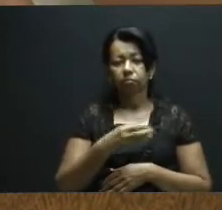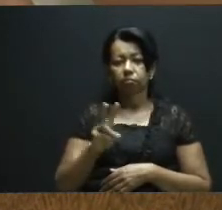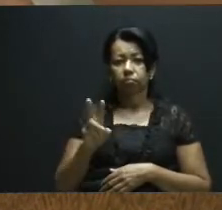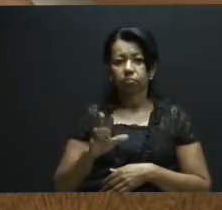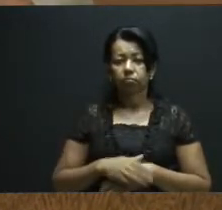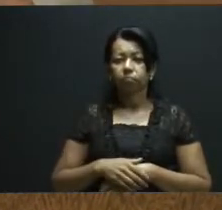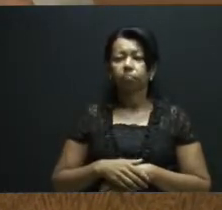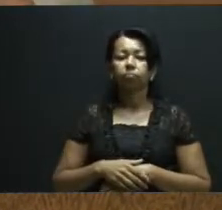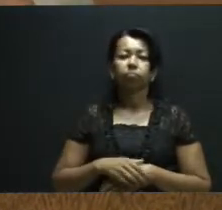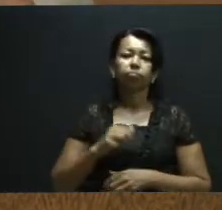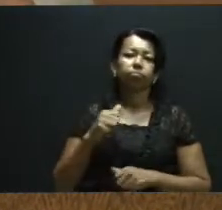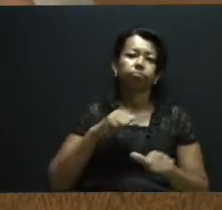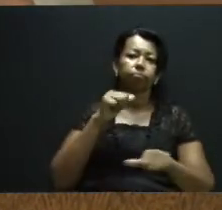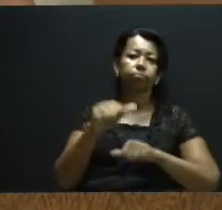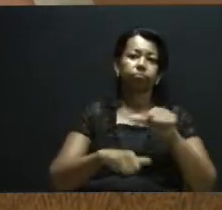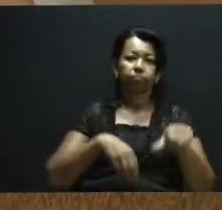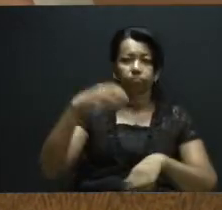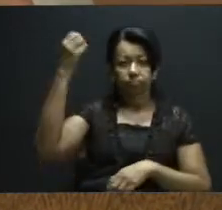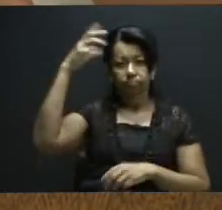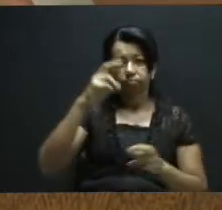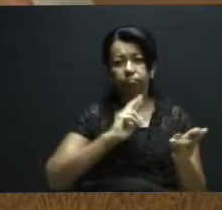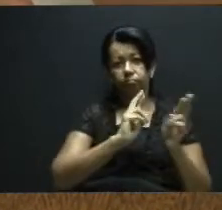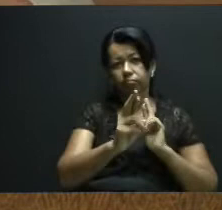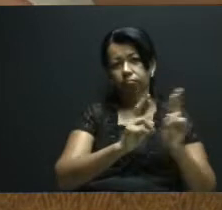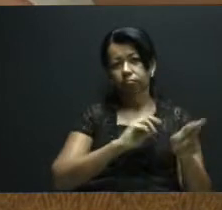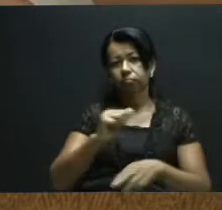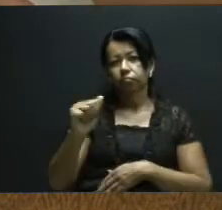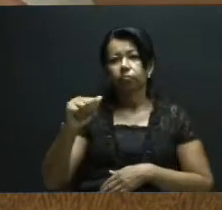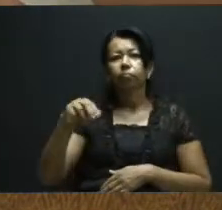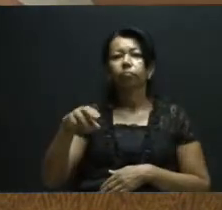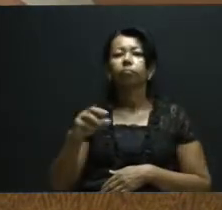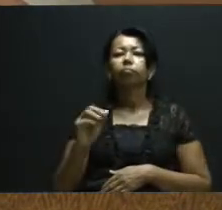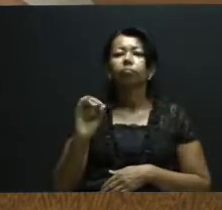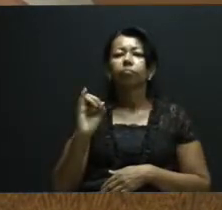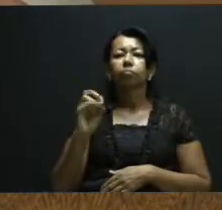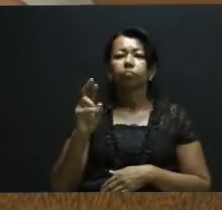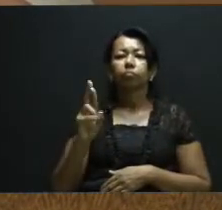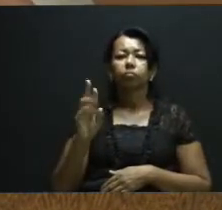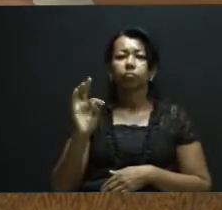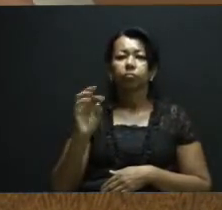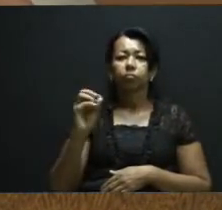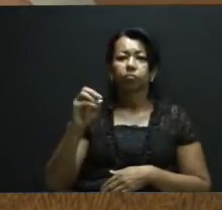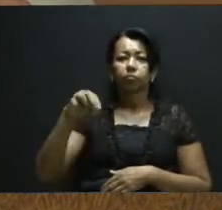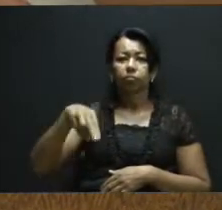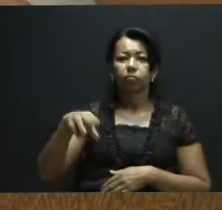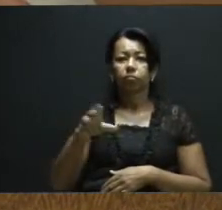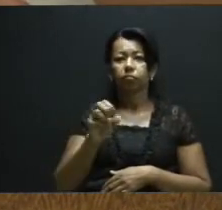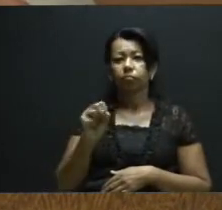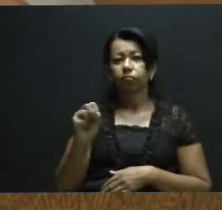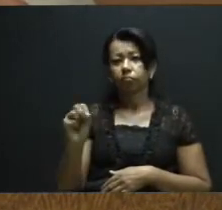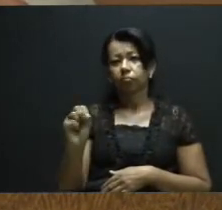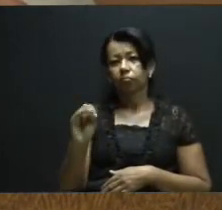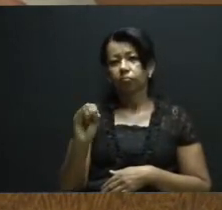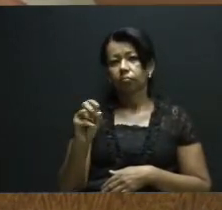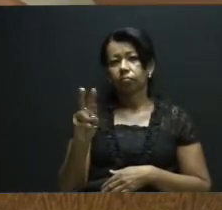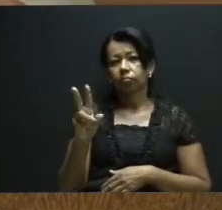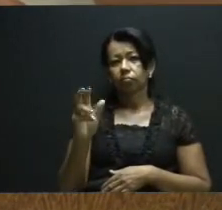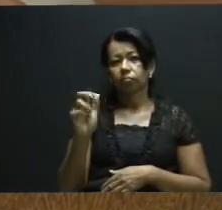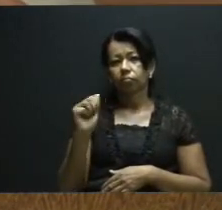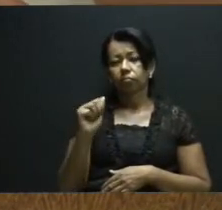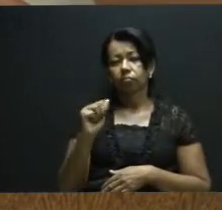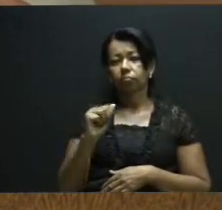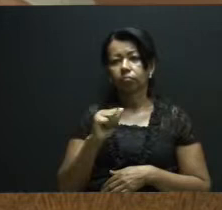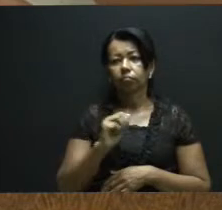em toda a rodovia municipal ayrton senna da silva conhece por tensão e limpeza no interior